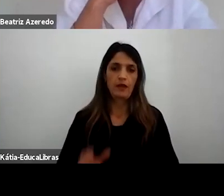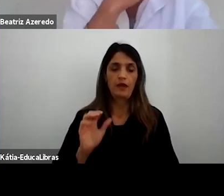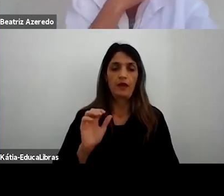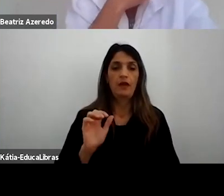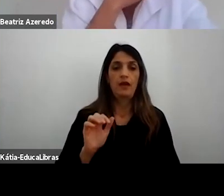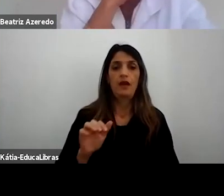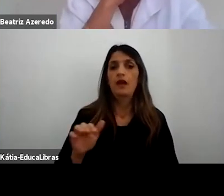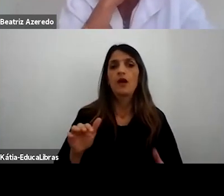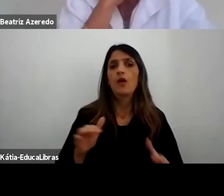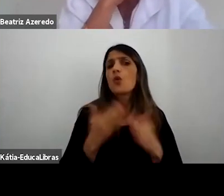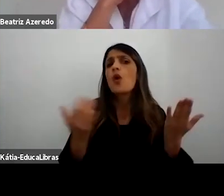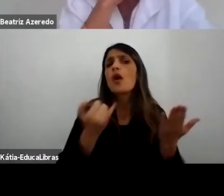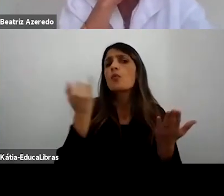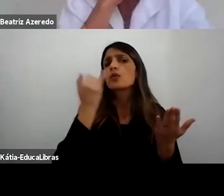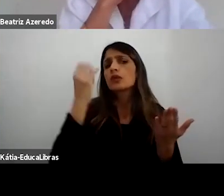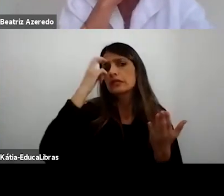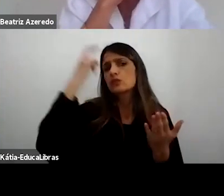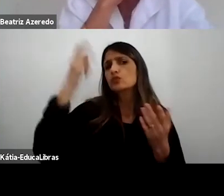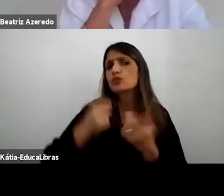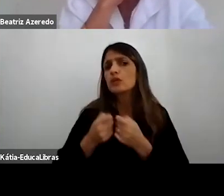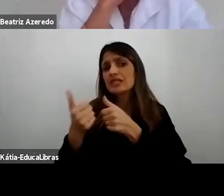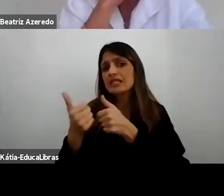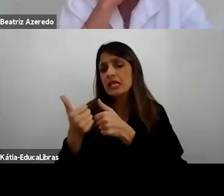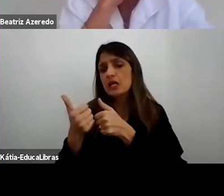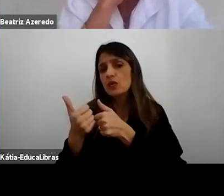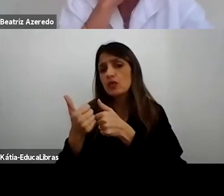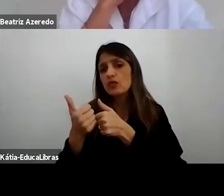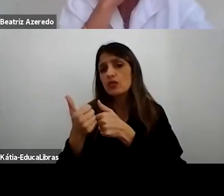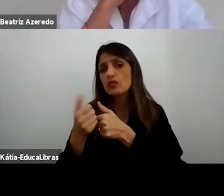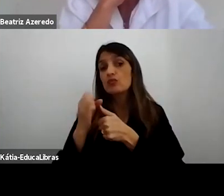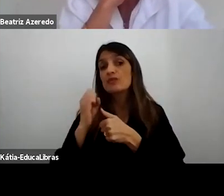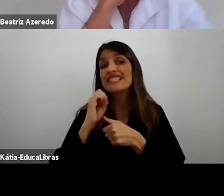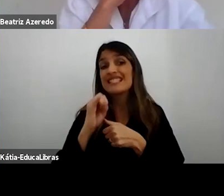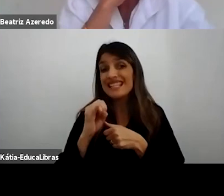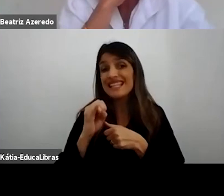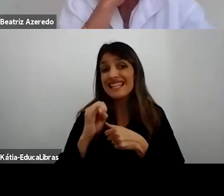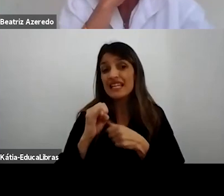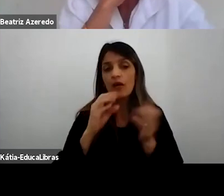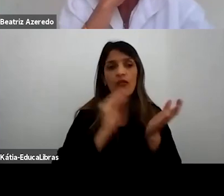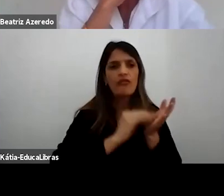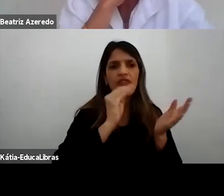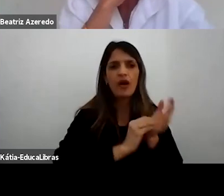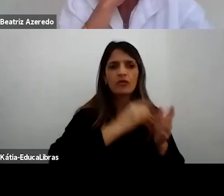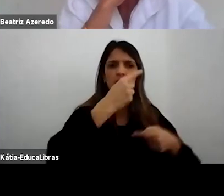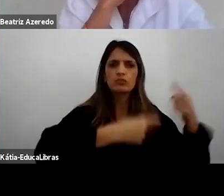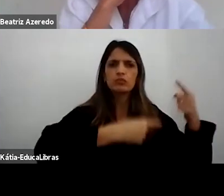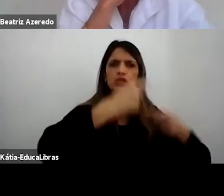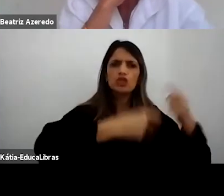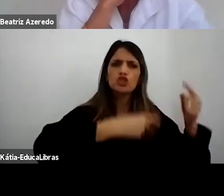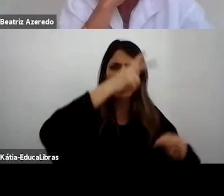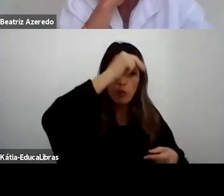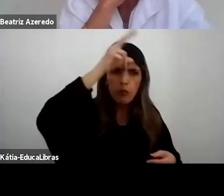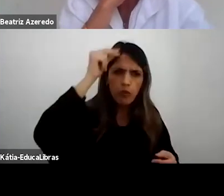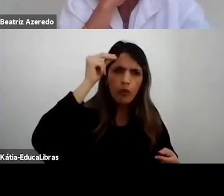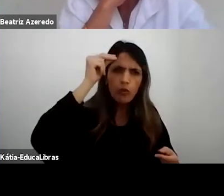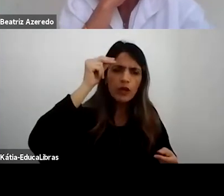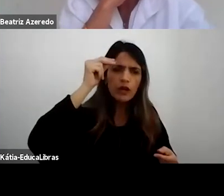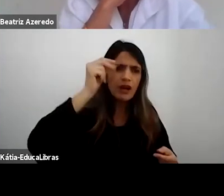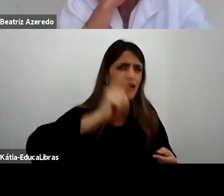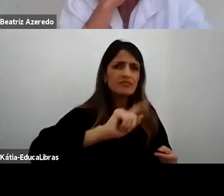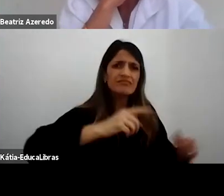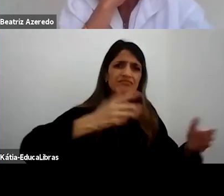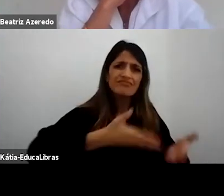a relevância da cultura de doação em relação à ausência de políticas públicas que alavanquem as populações